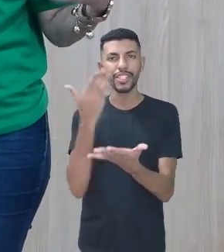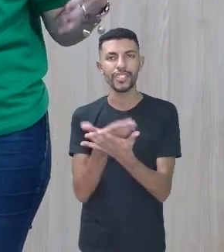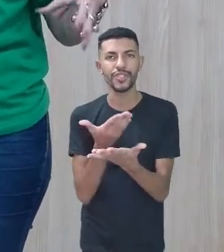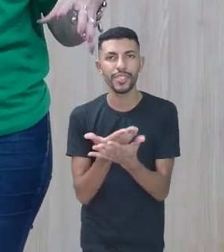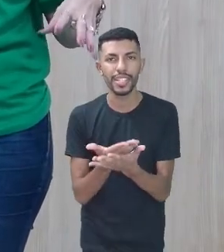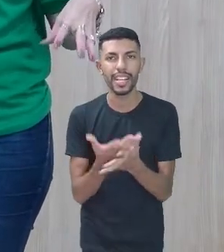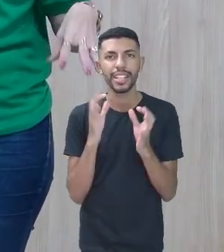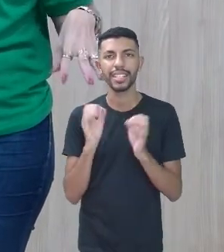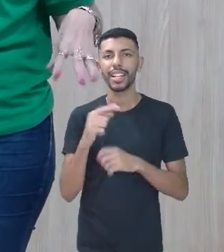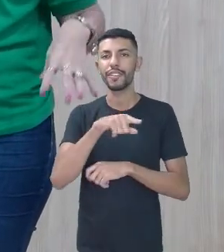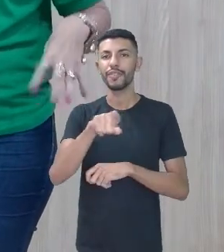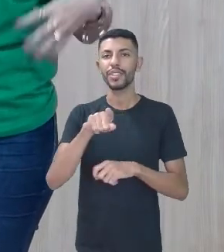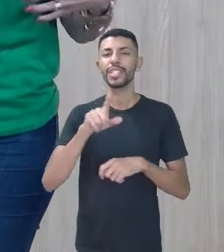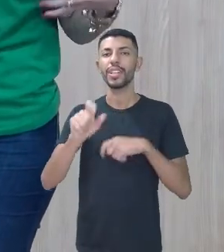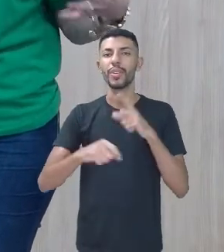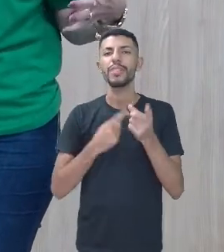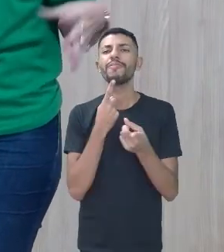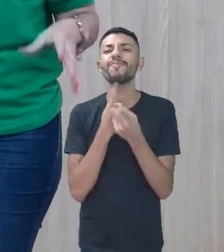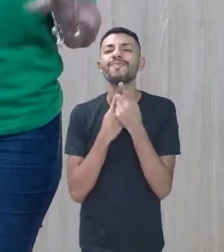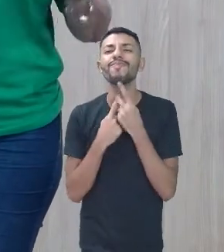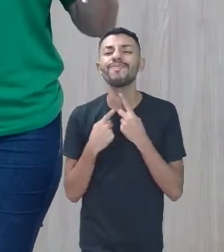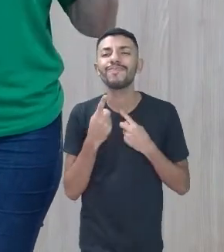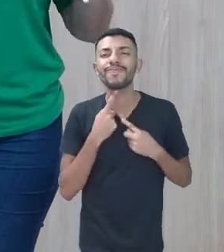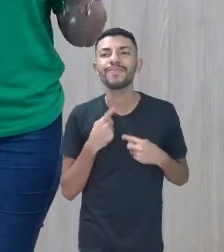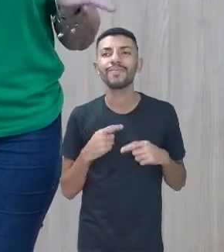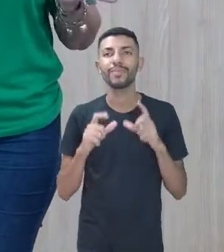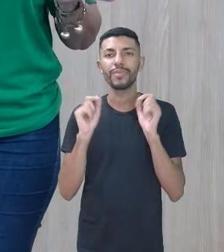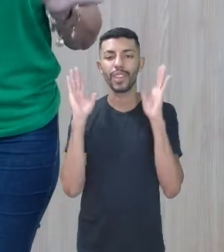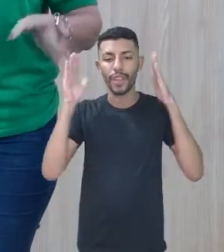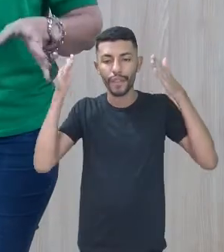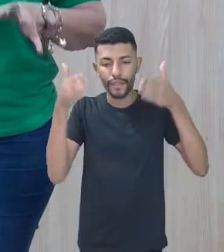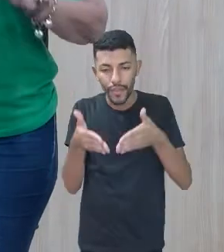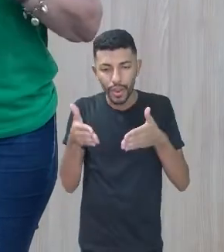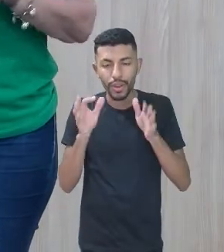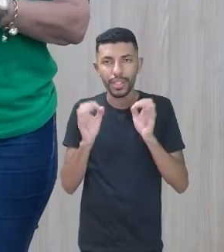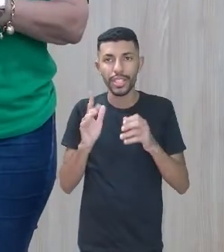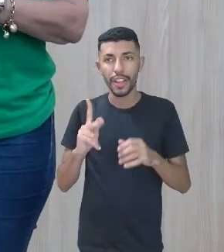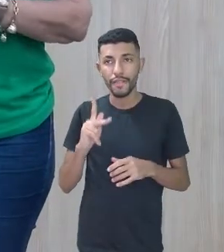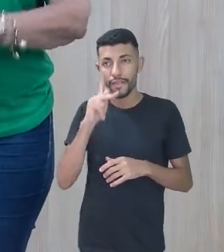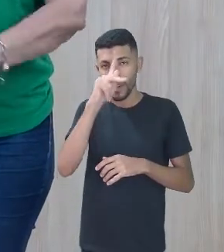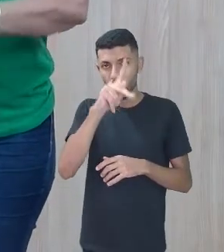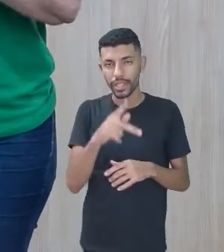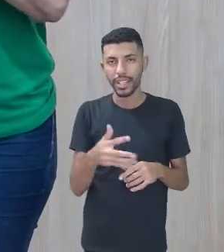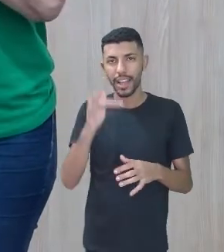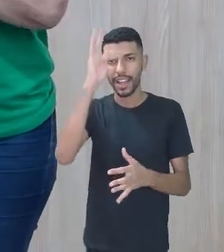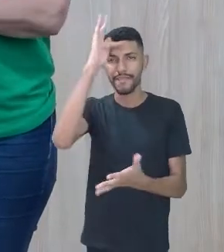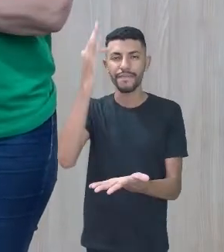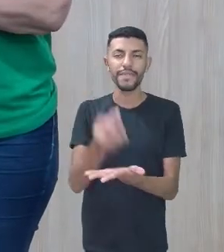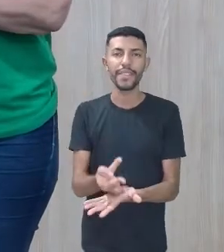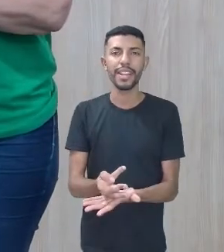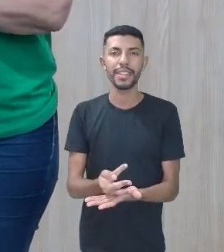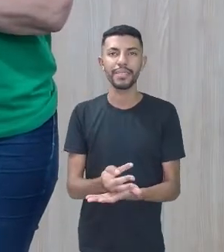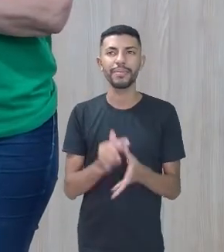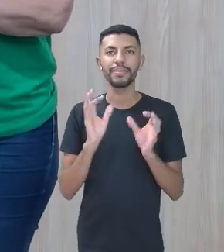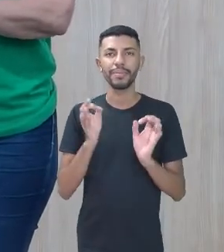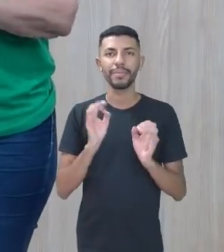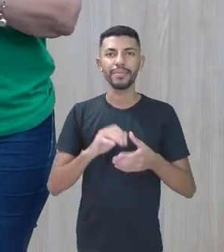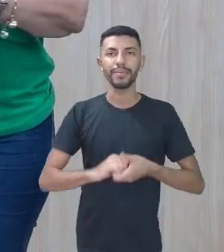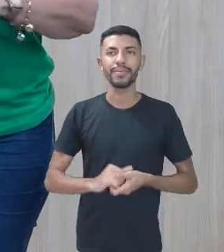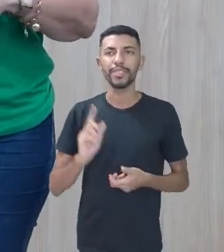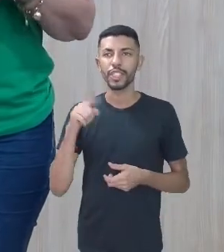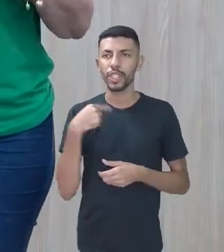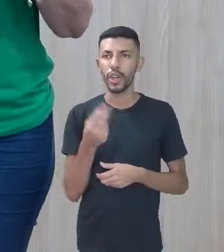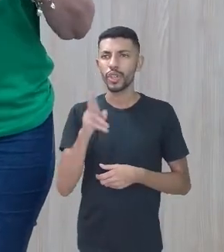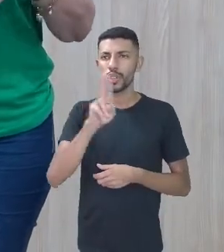estudar, que vocês vão realmente querer foco, força e fé, não é? A